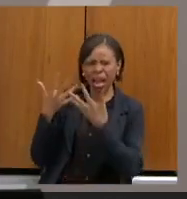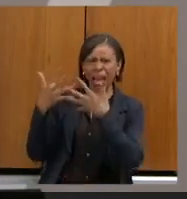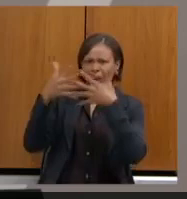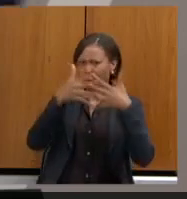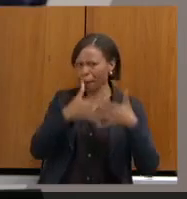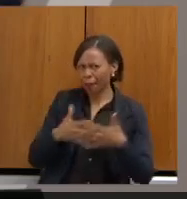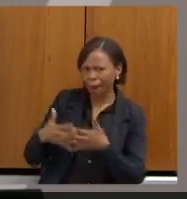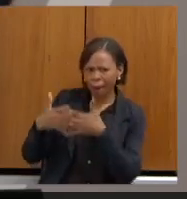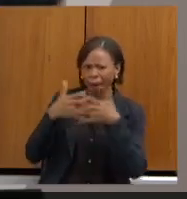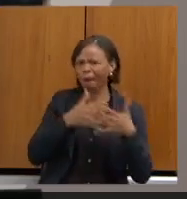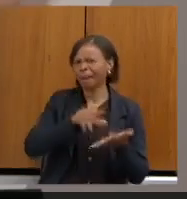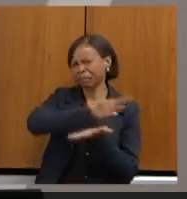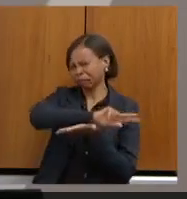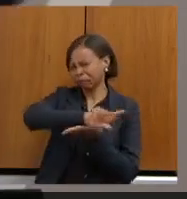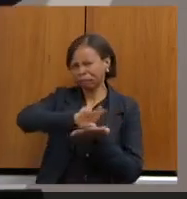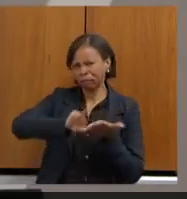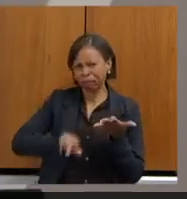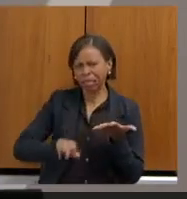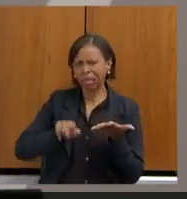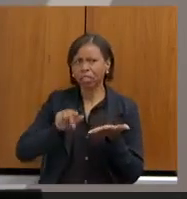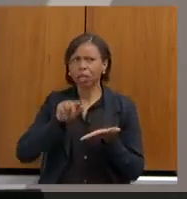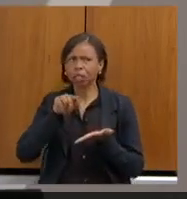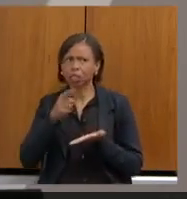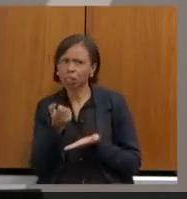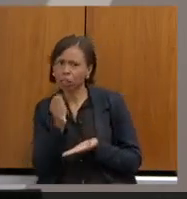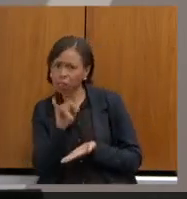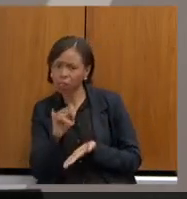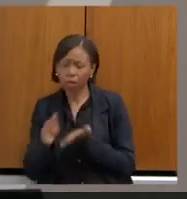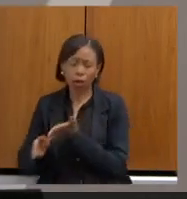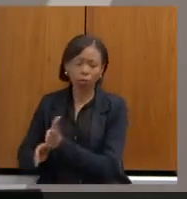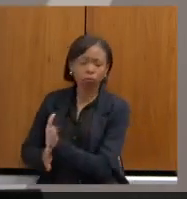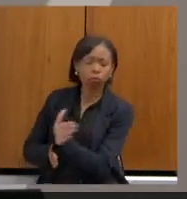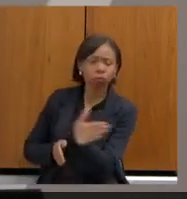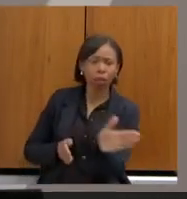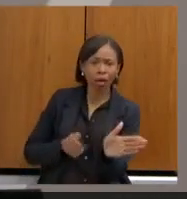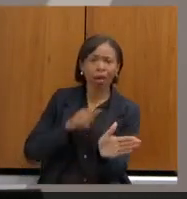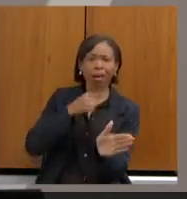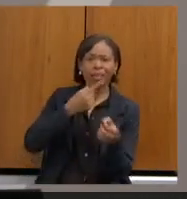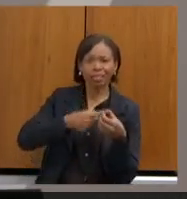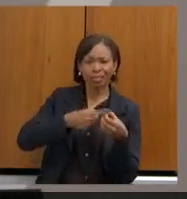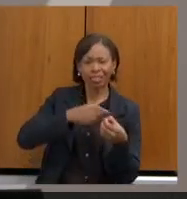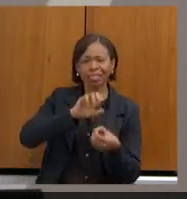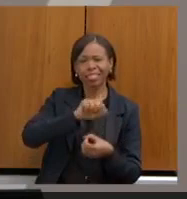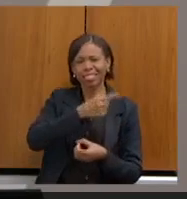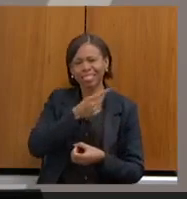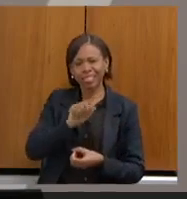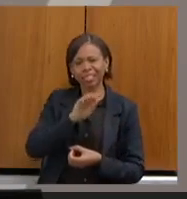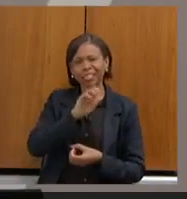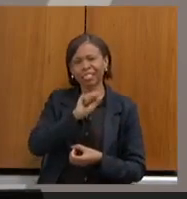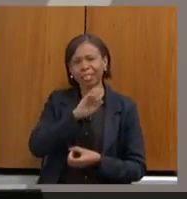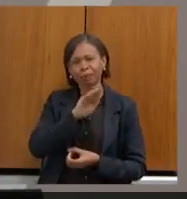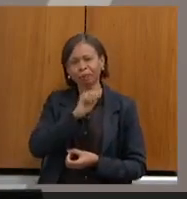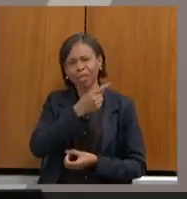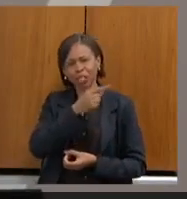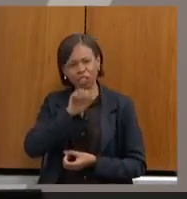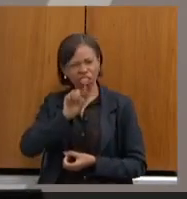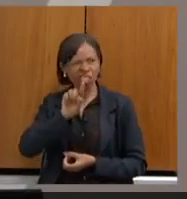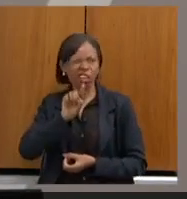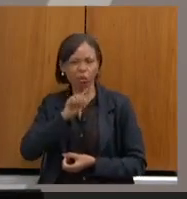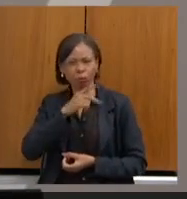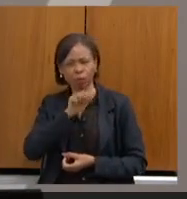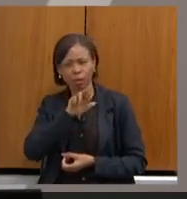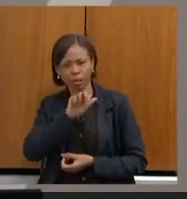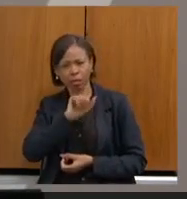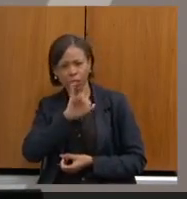vem de lá e outro licor a vida outras São Sebastião do Paraíso vai para o Vale do Norte de São Paulo vai